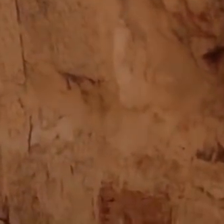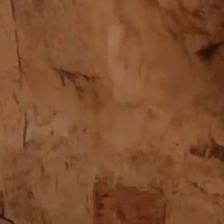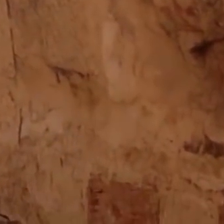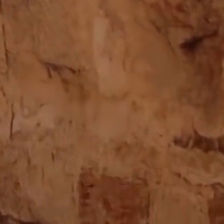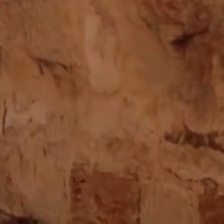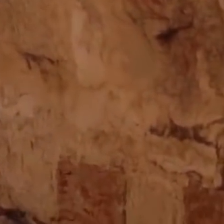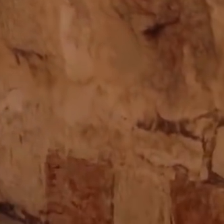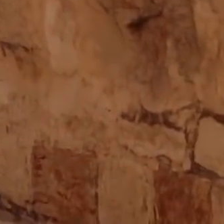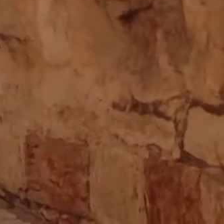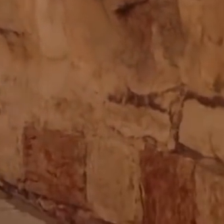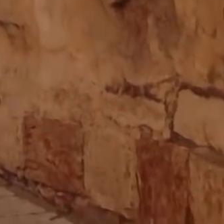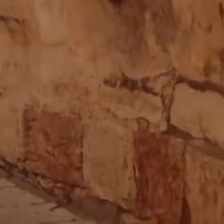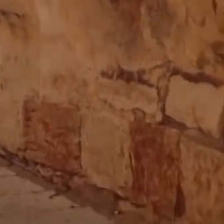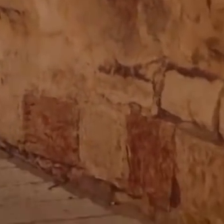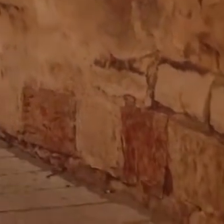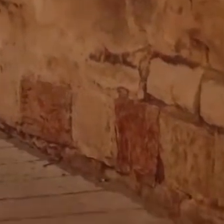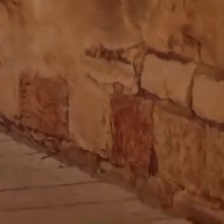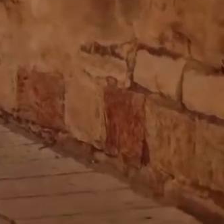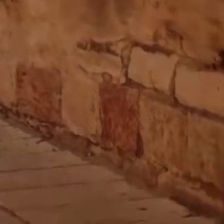arcanjos os prostrai,